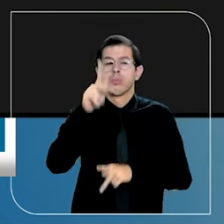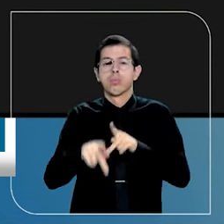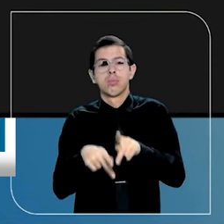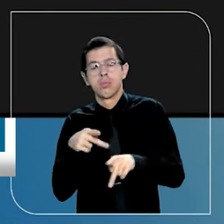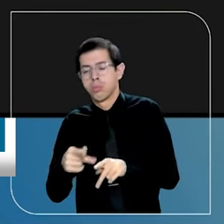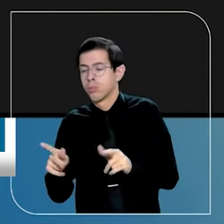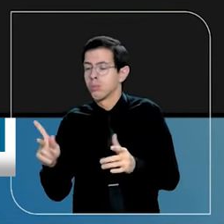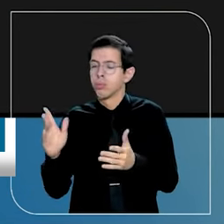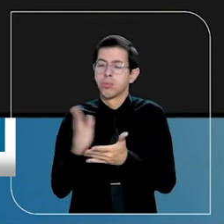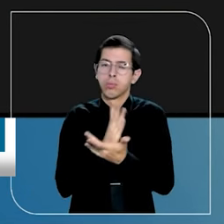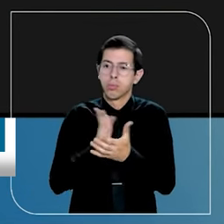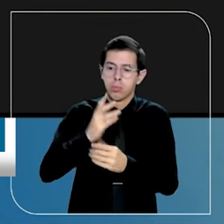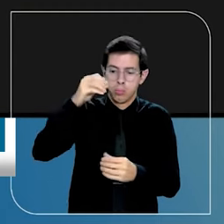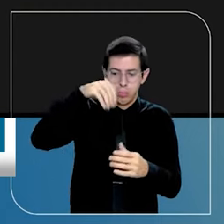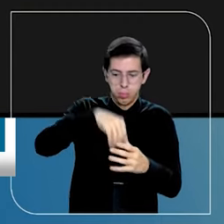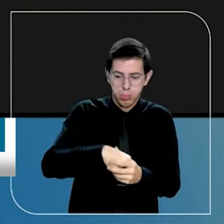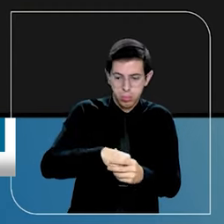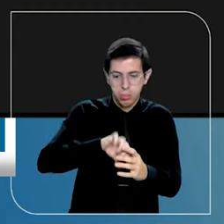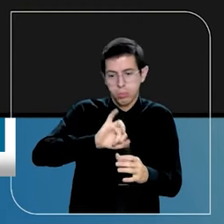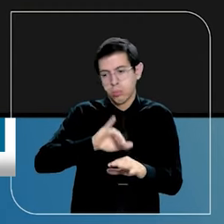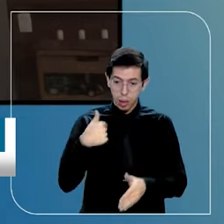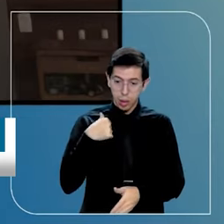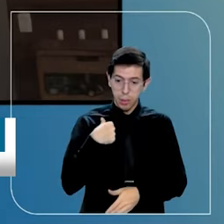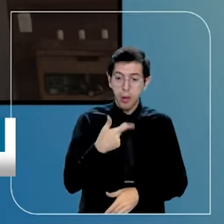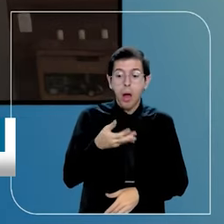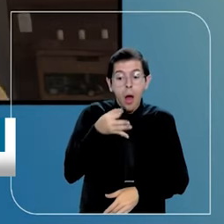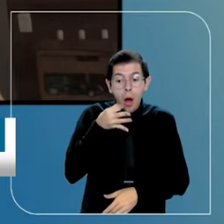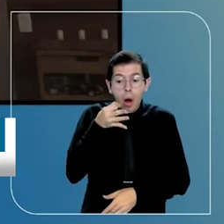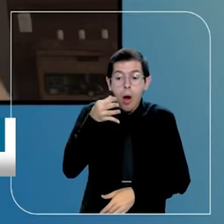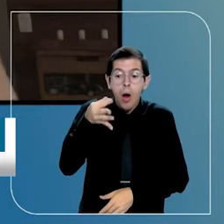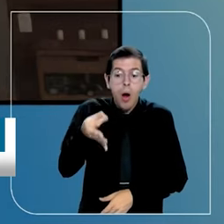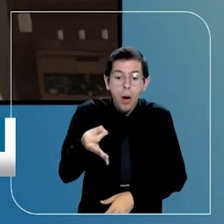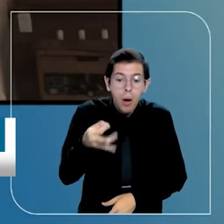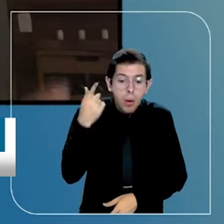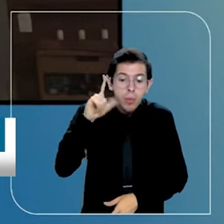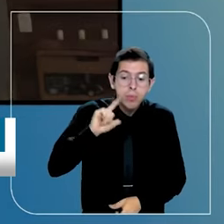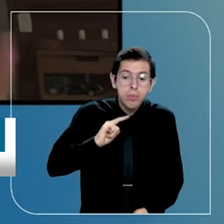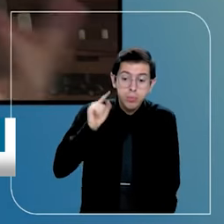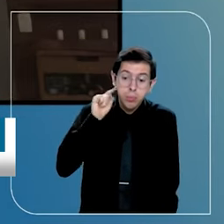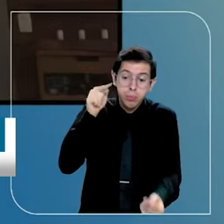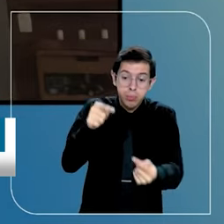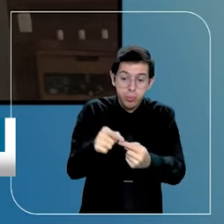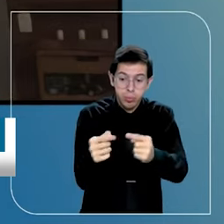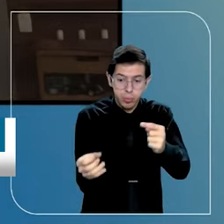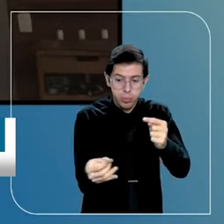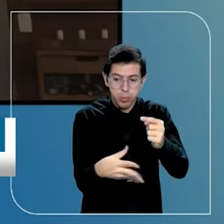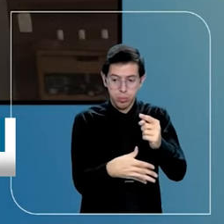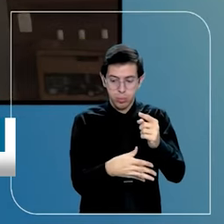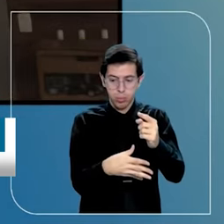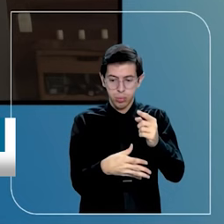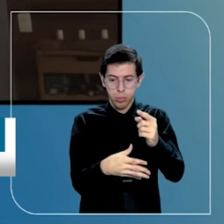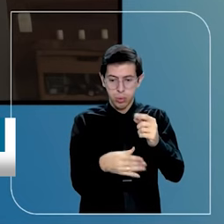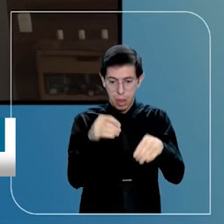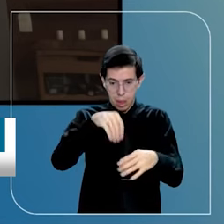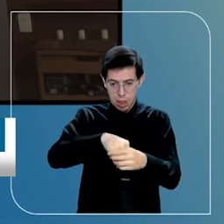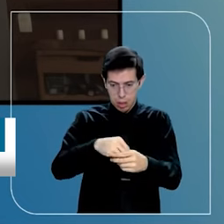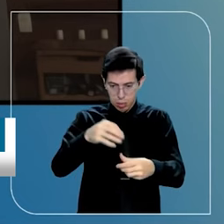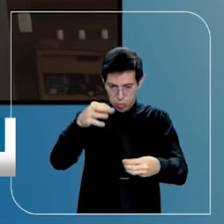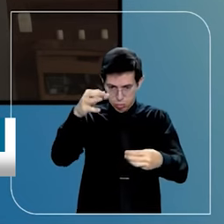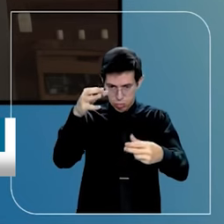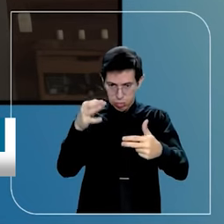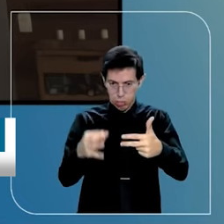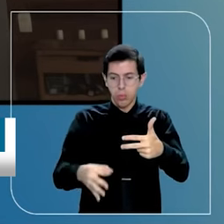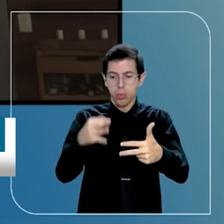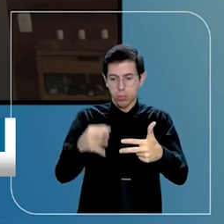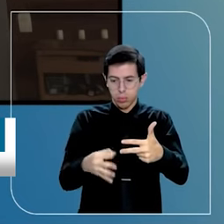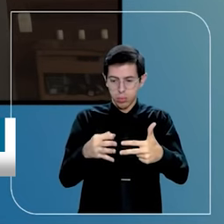interno ou ao público externo, em relação a essa mudança. A oficiala da Justiça Federal de São Paulo, Vanessa Morcelli, apresentou